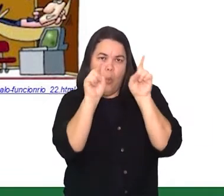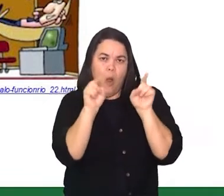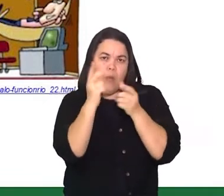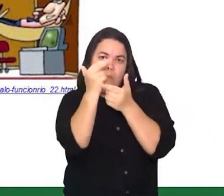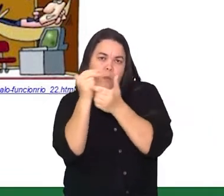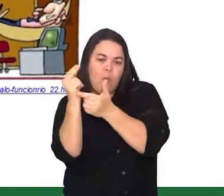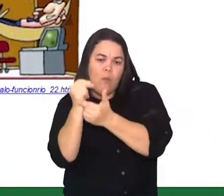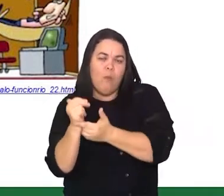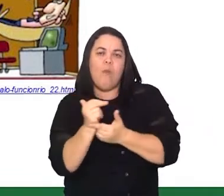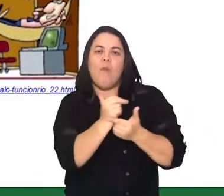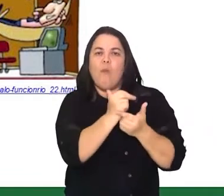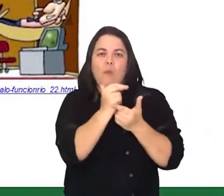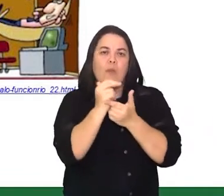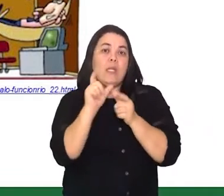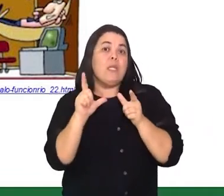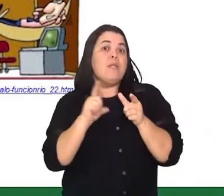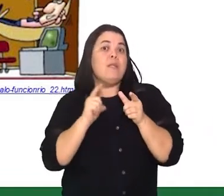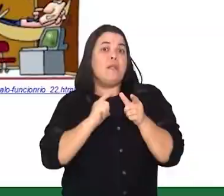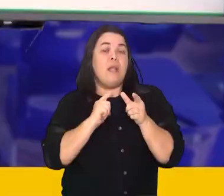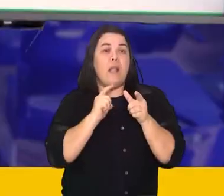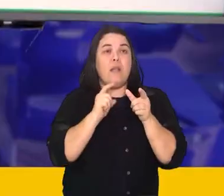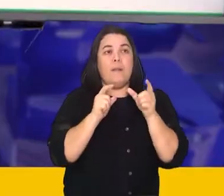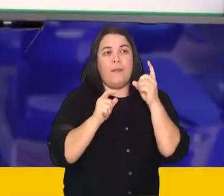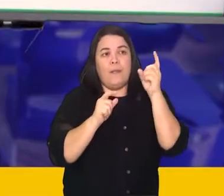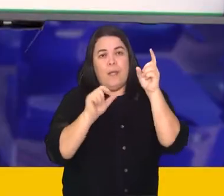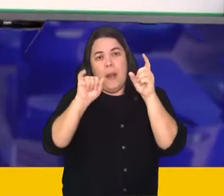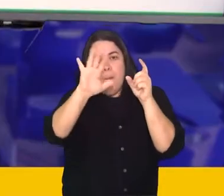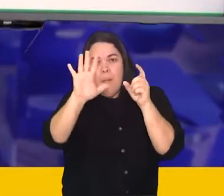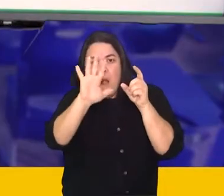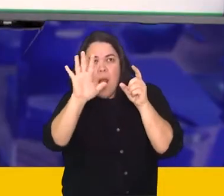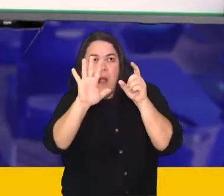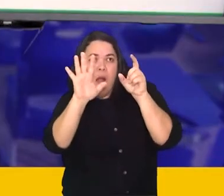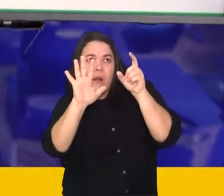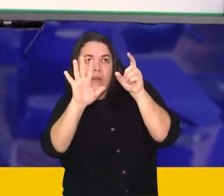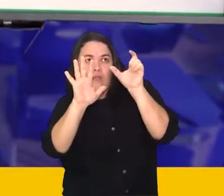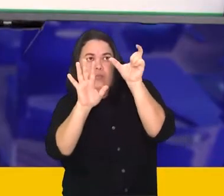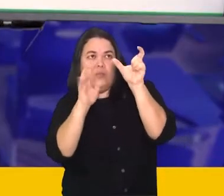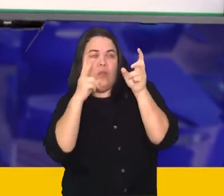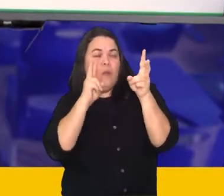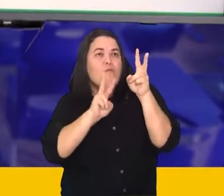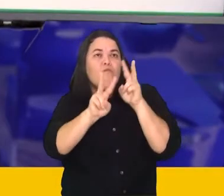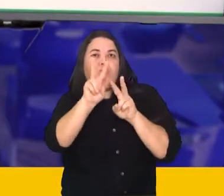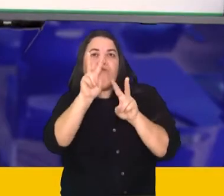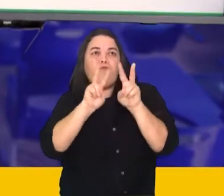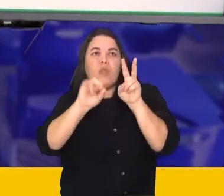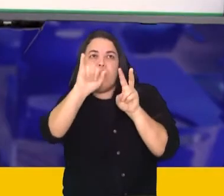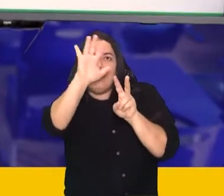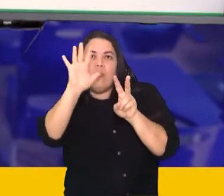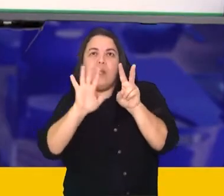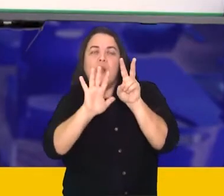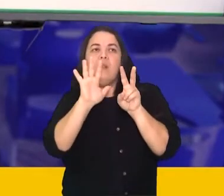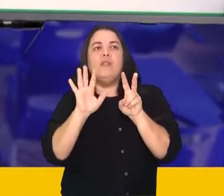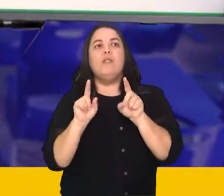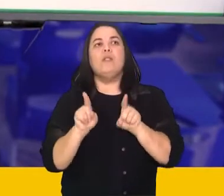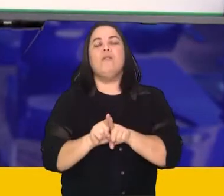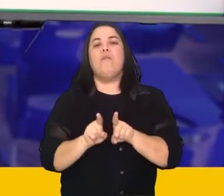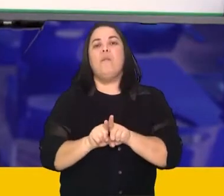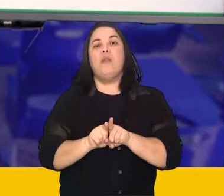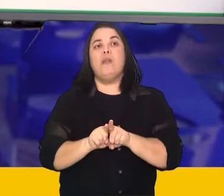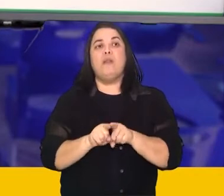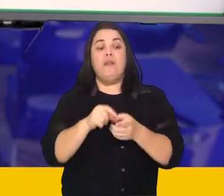que vai mesclar 2 linguagens. A linguagem visual, através das imagens, e também